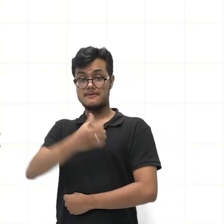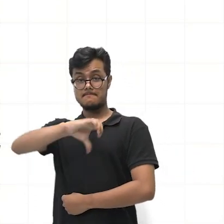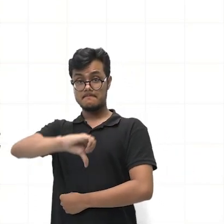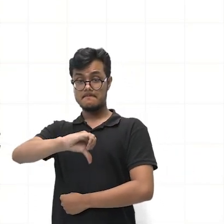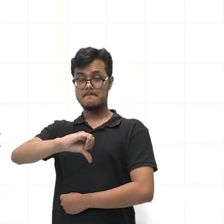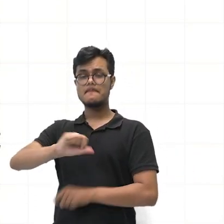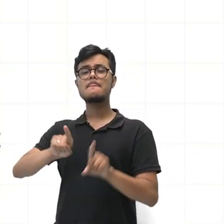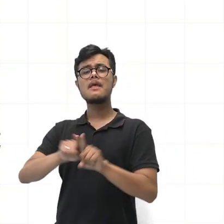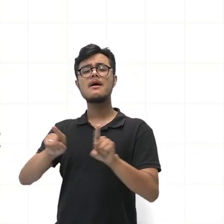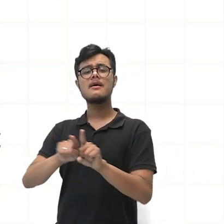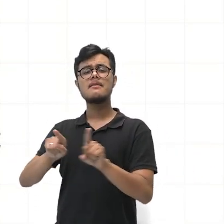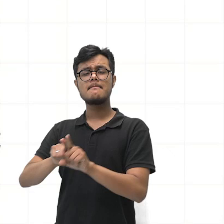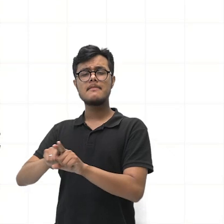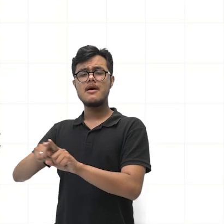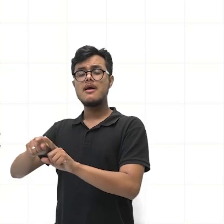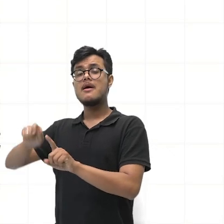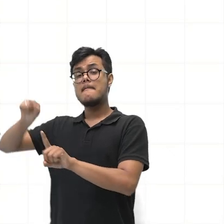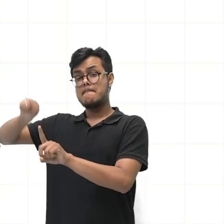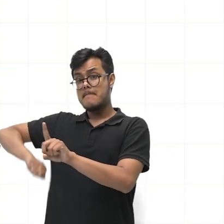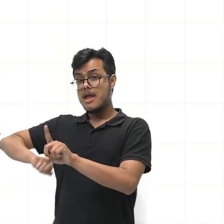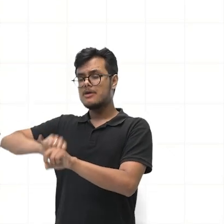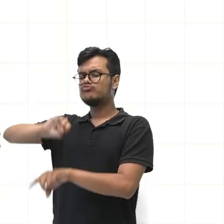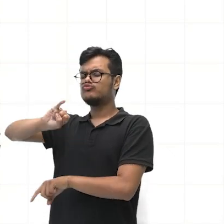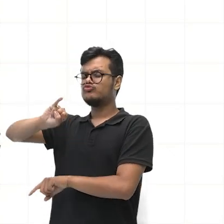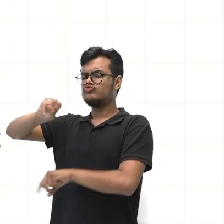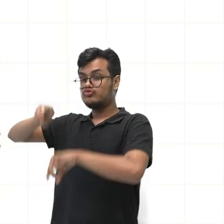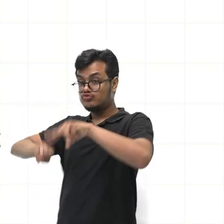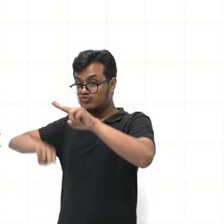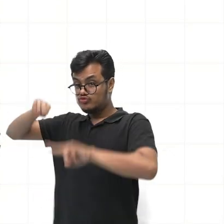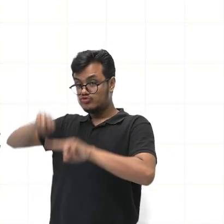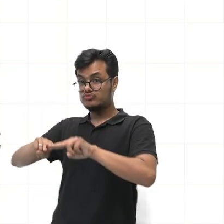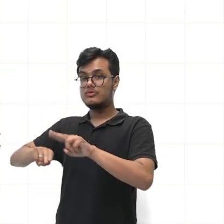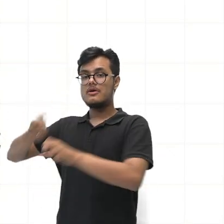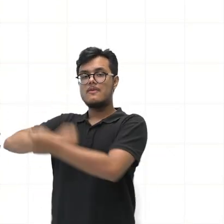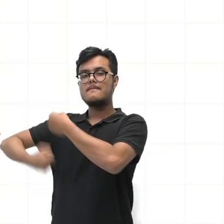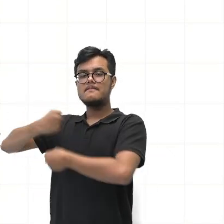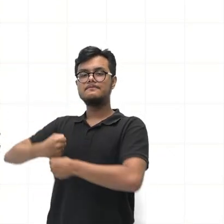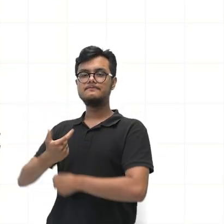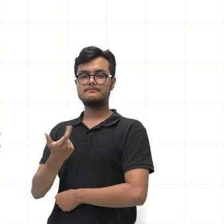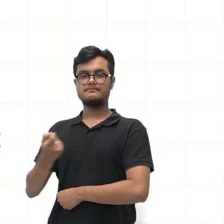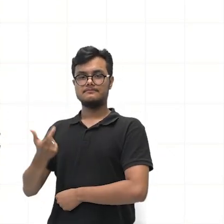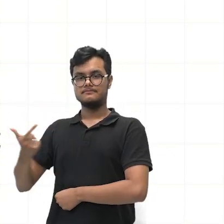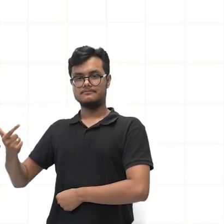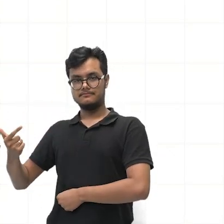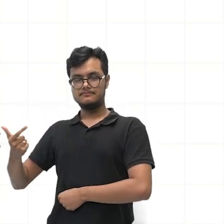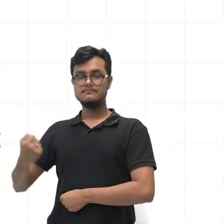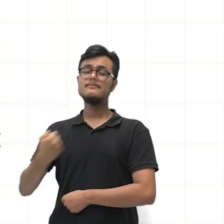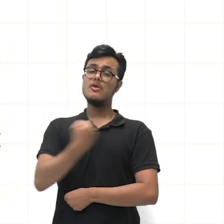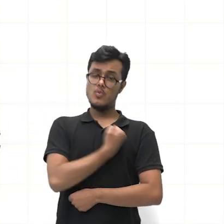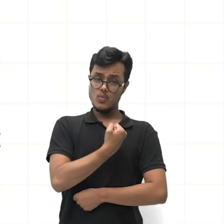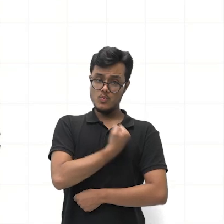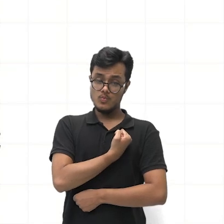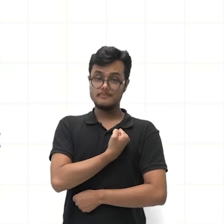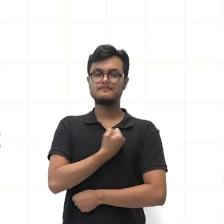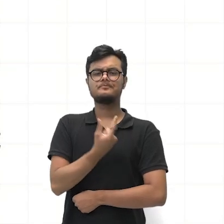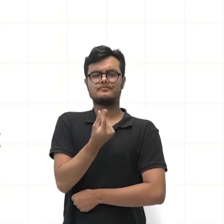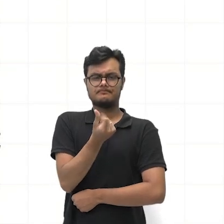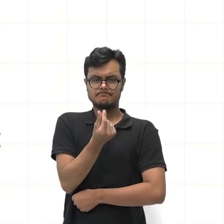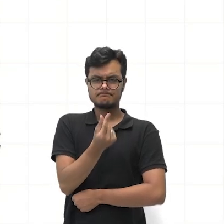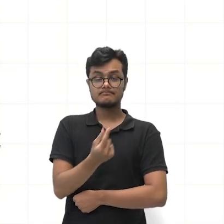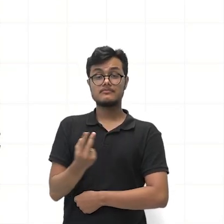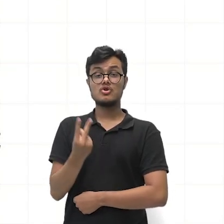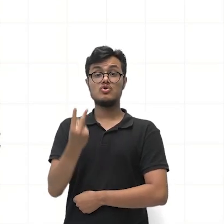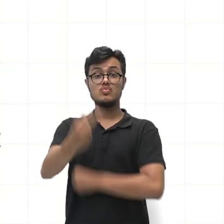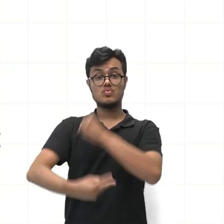junho de 2022, ou seja, essa análise de preços, né, essa variação de preços foi feita ao longo de